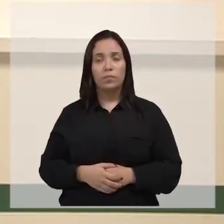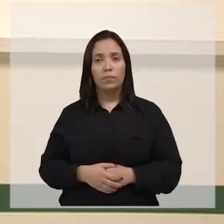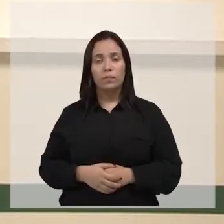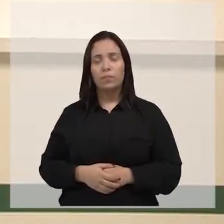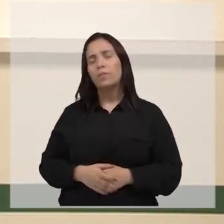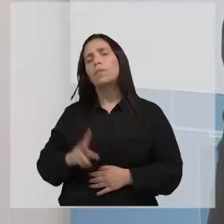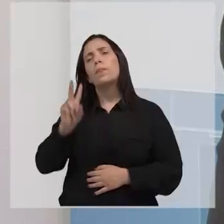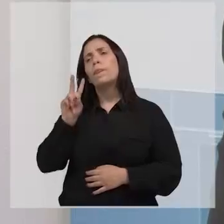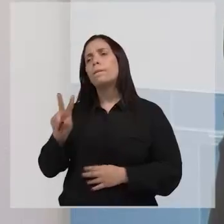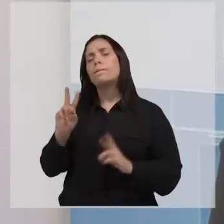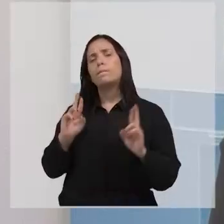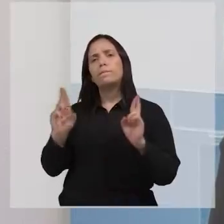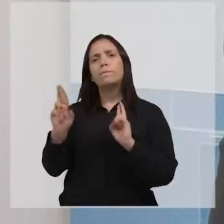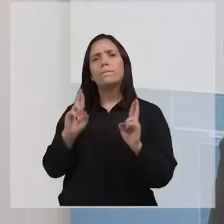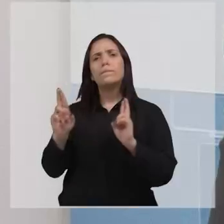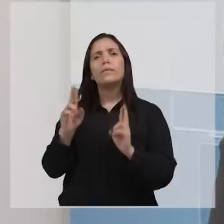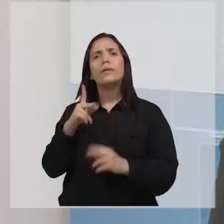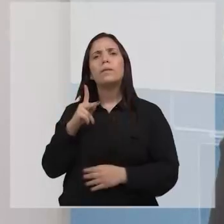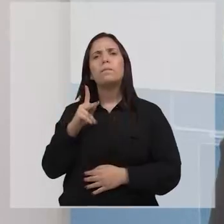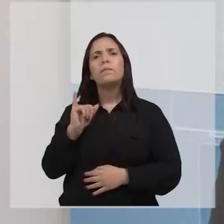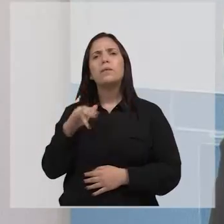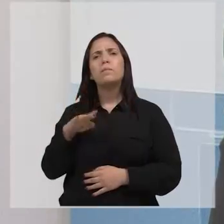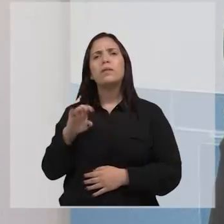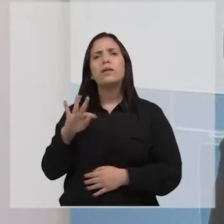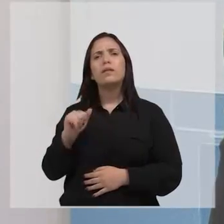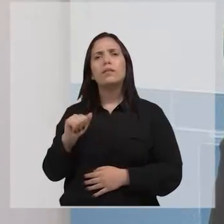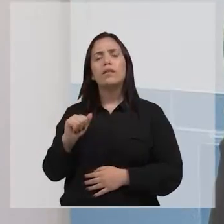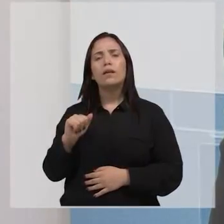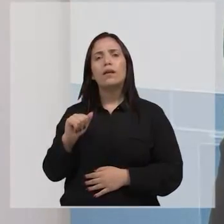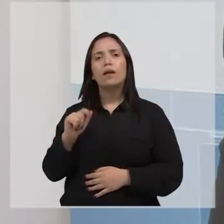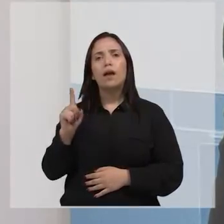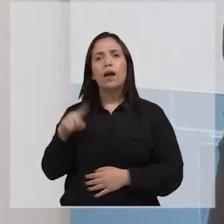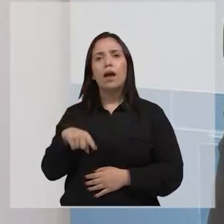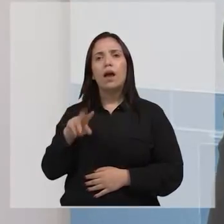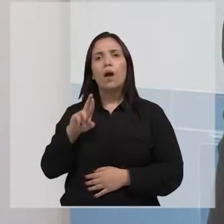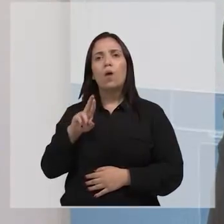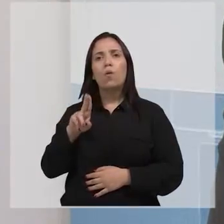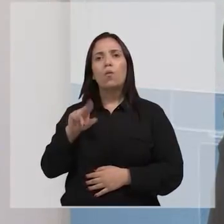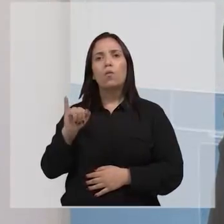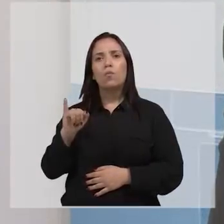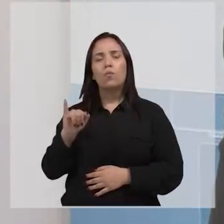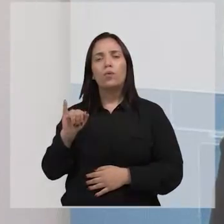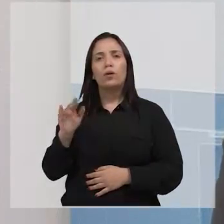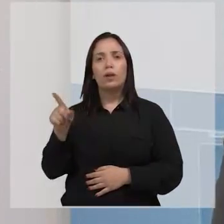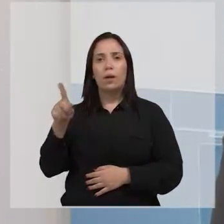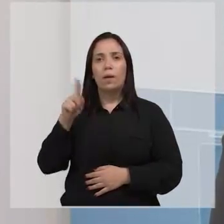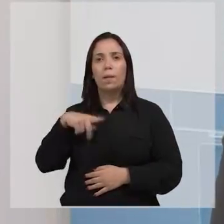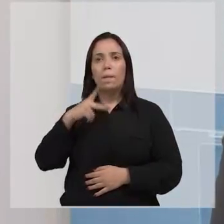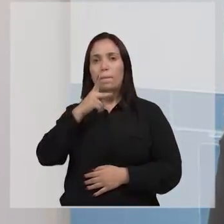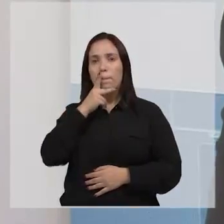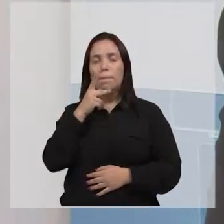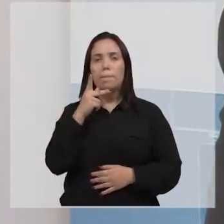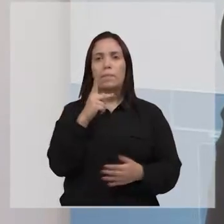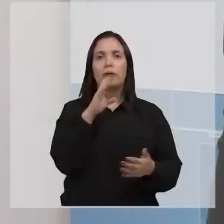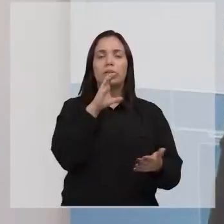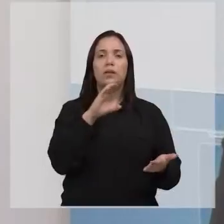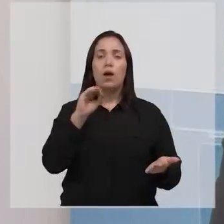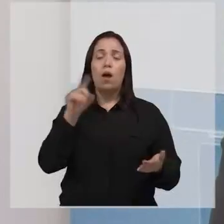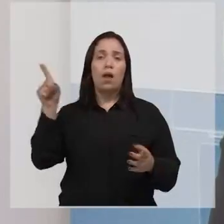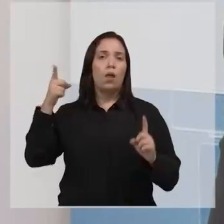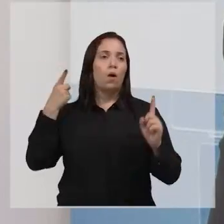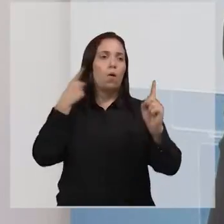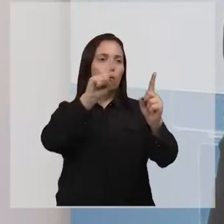Eu vi uma entrevista daquele, não sei o que, Pimenta, como é o nome dele? Rui Pimenta. Que é do PCO, né? PCO, Partido da Partido Casa Operária. Operária. Detonou o Ciro